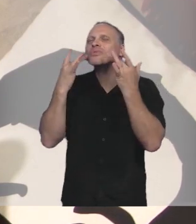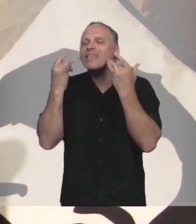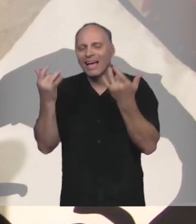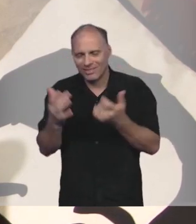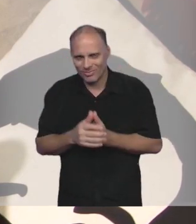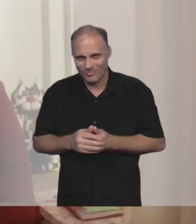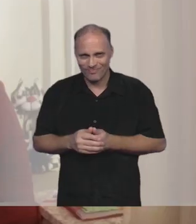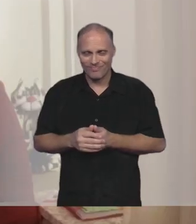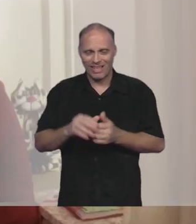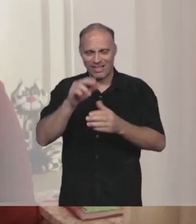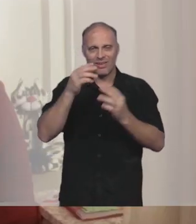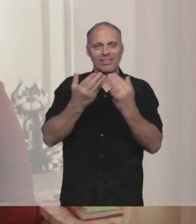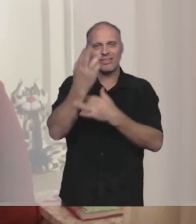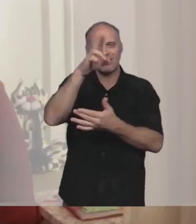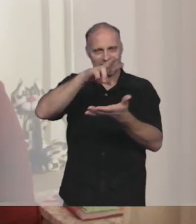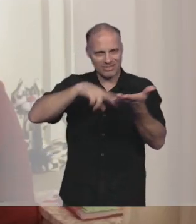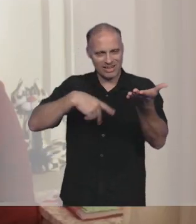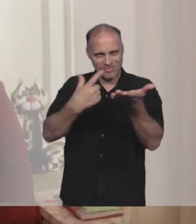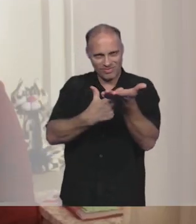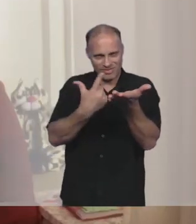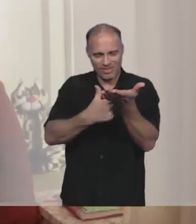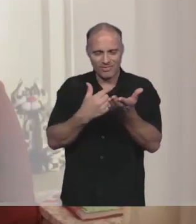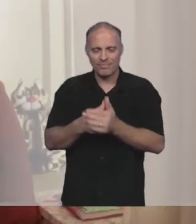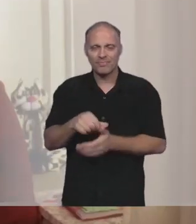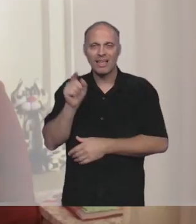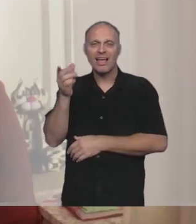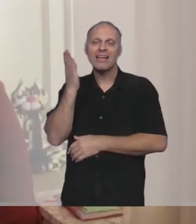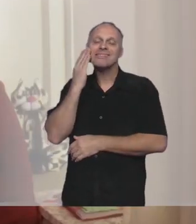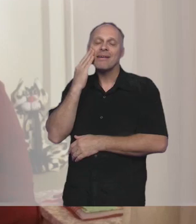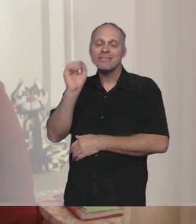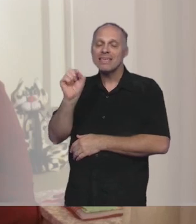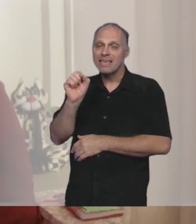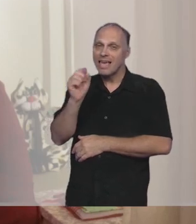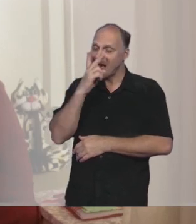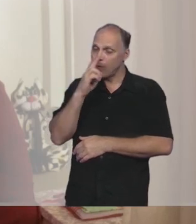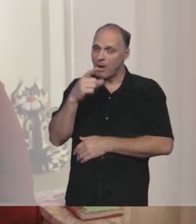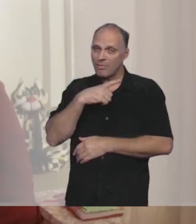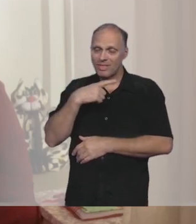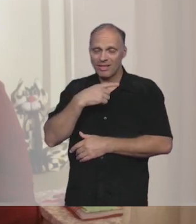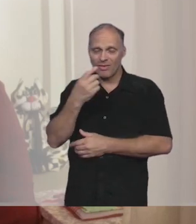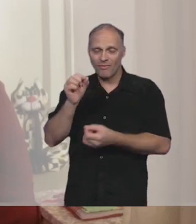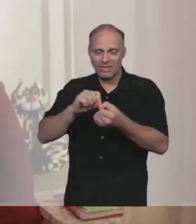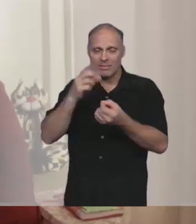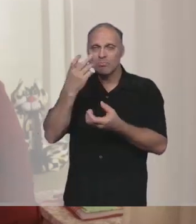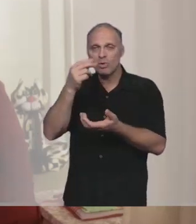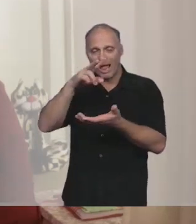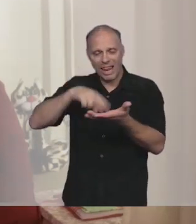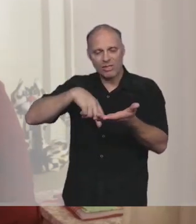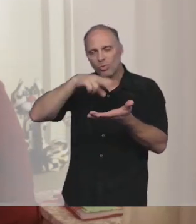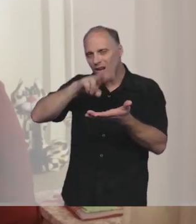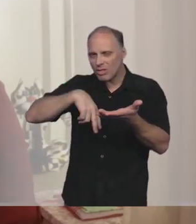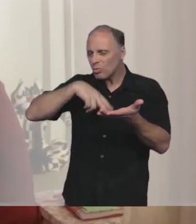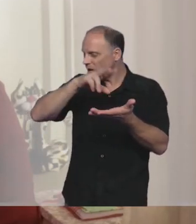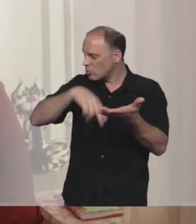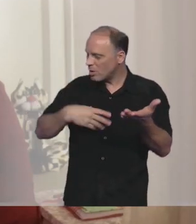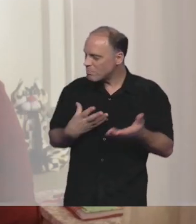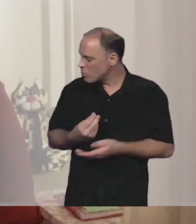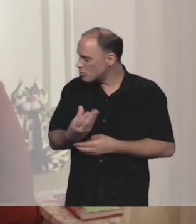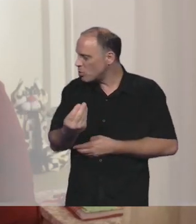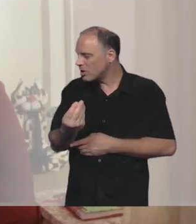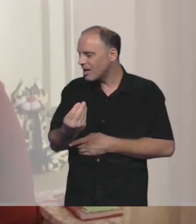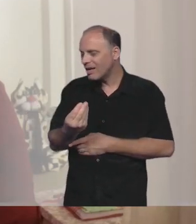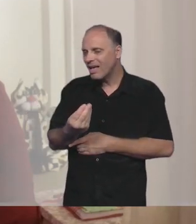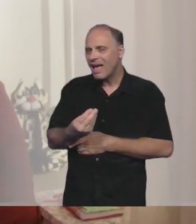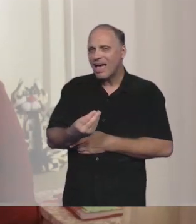que pareça, apesar de ler muita dramaturgia, evidentemente a gente já falou do Plínio